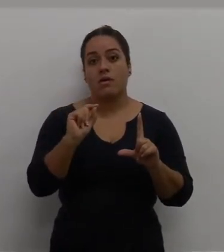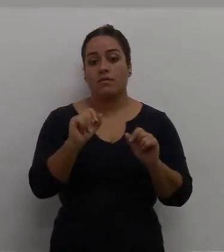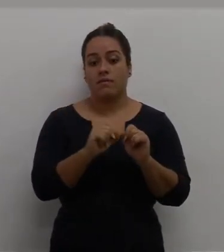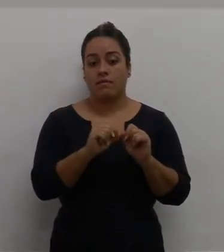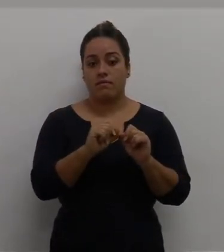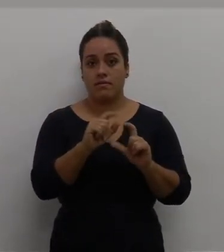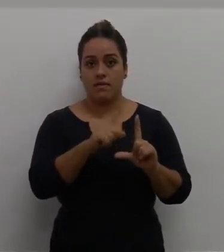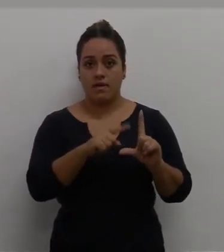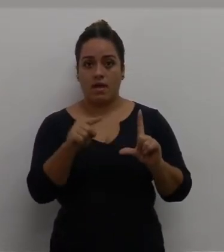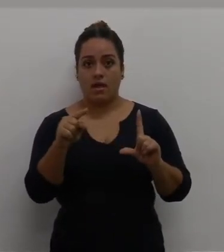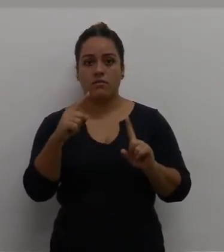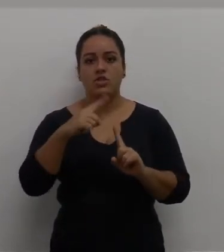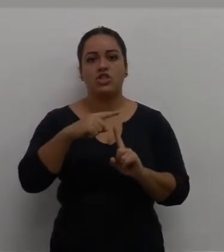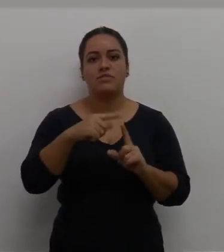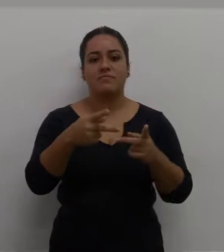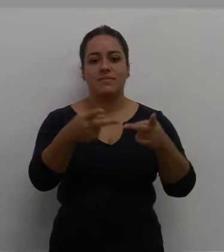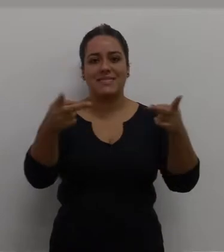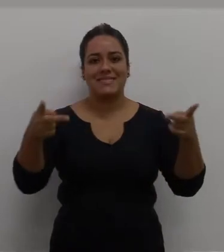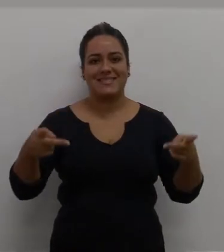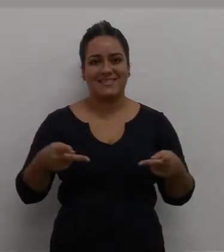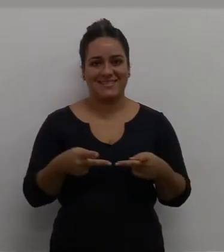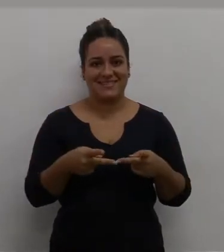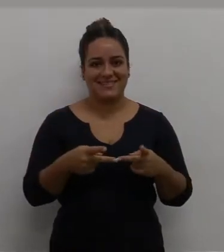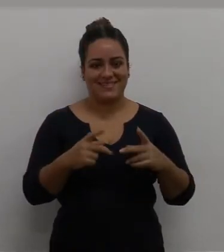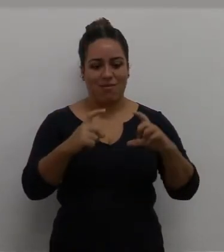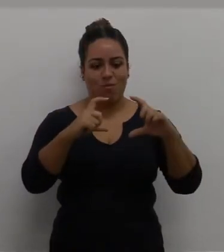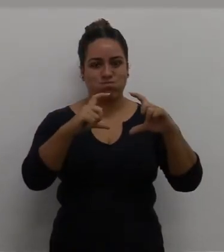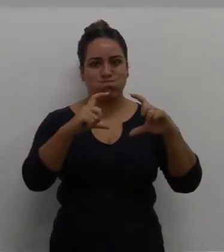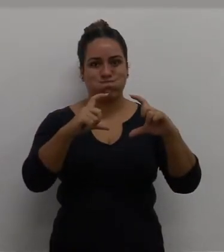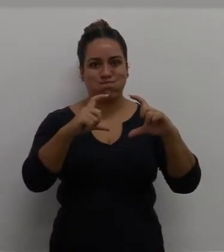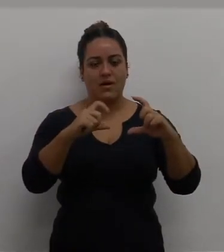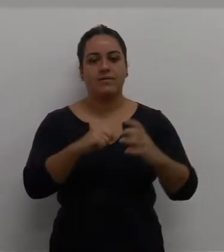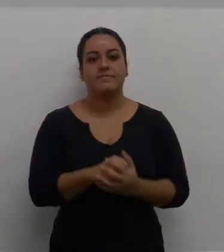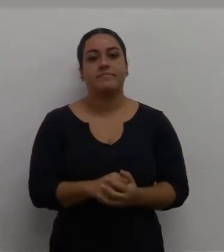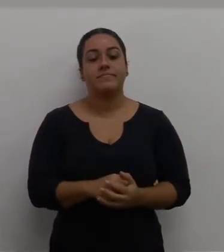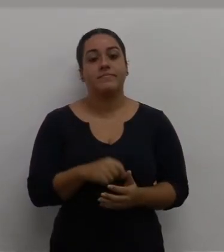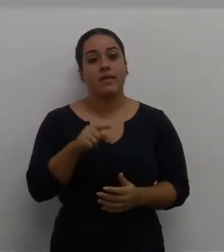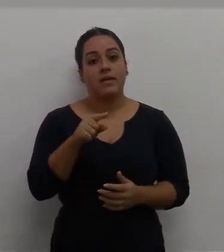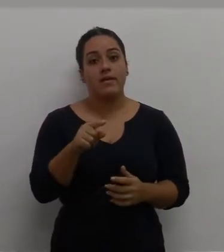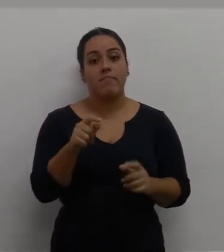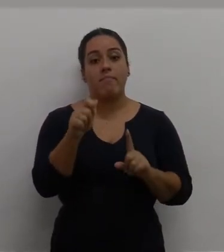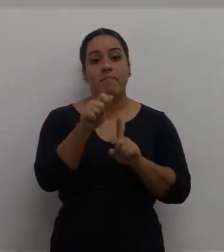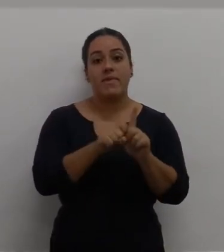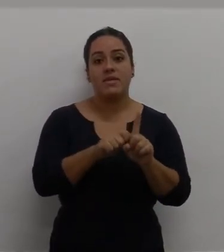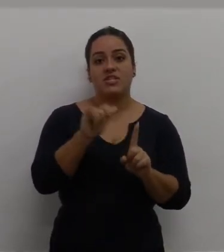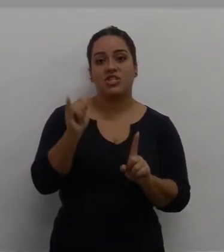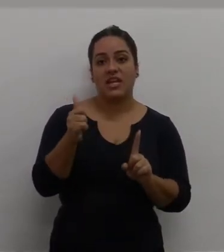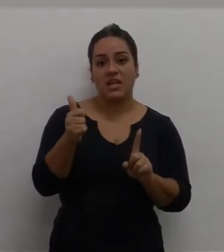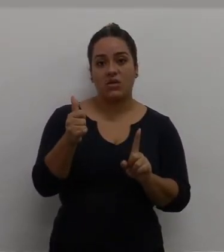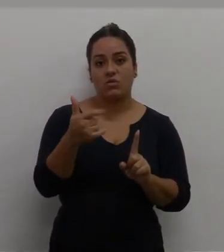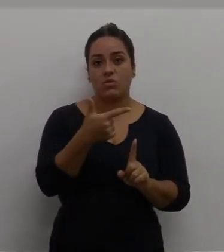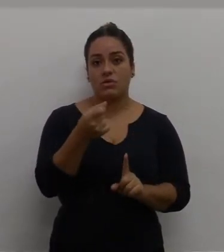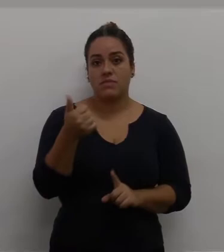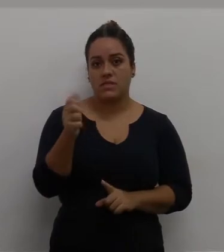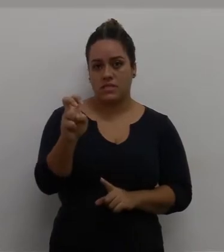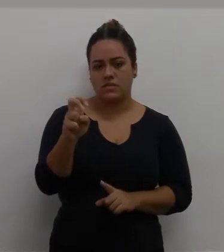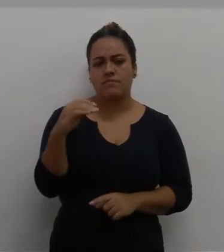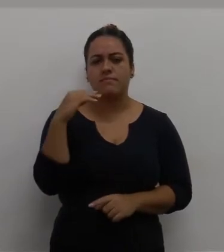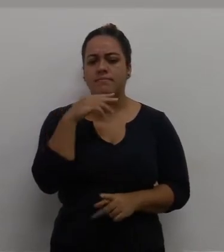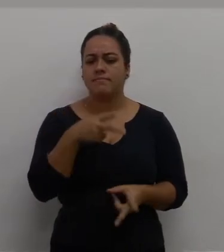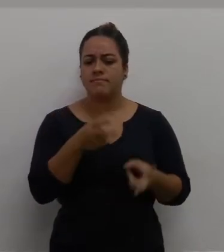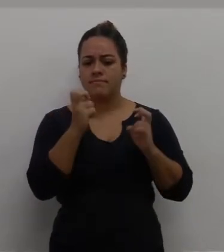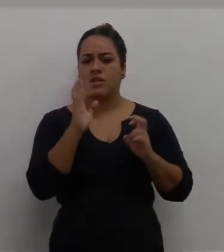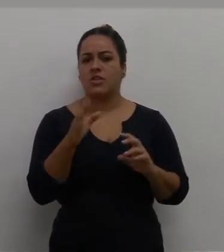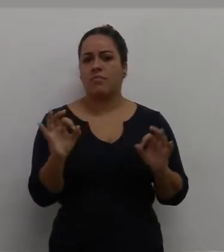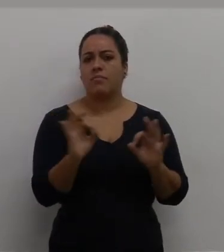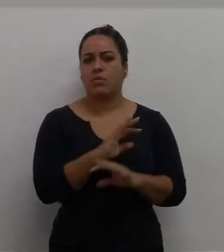é desenvolver um gráfico do tipo pizza, ok? Para o mês de janeiro de 2015. Percebam